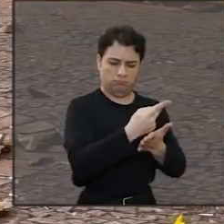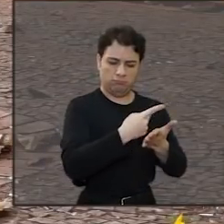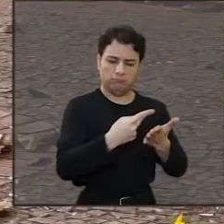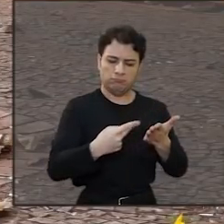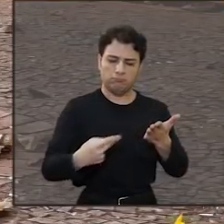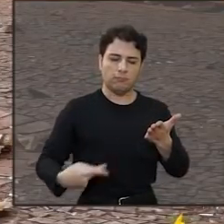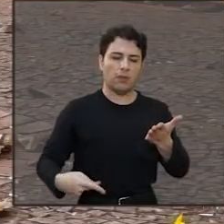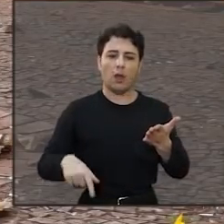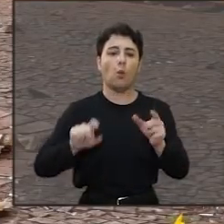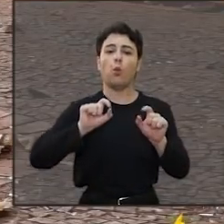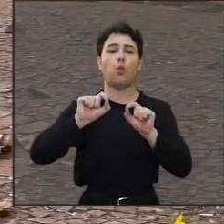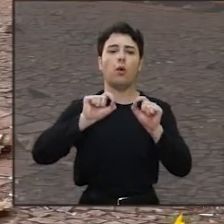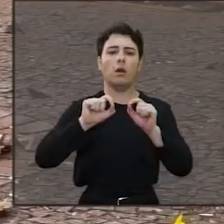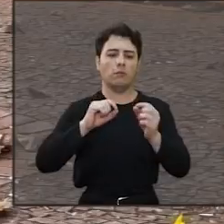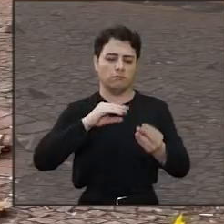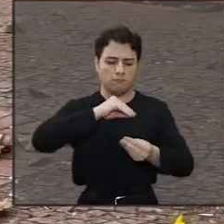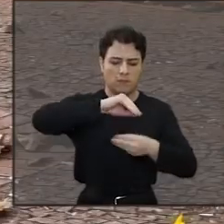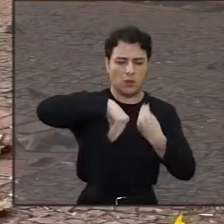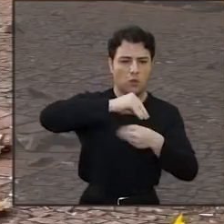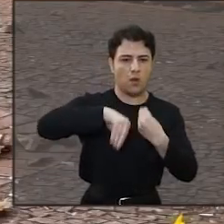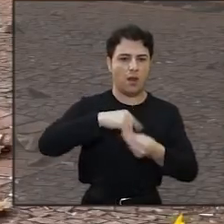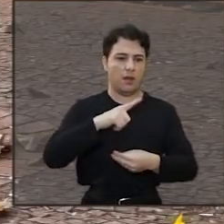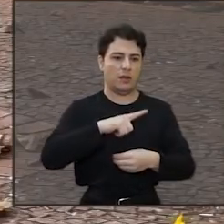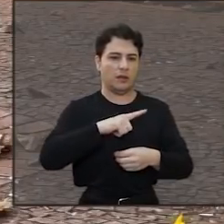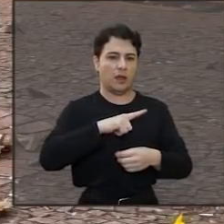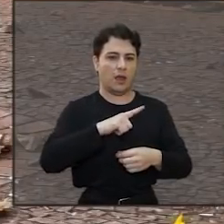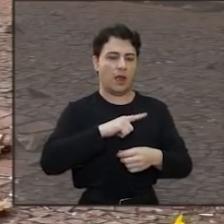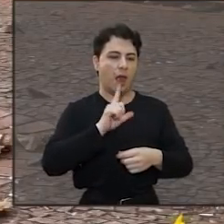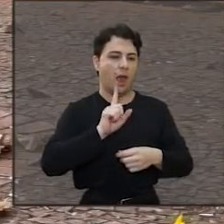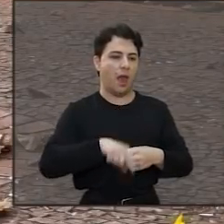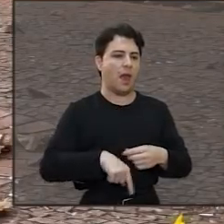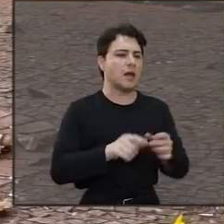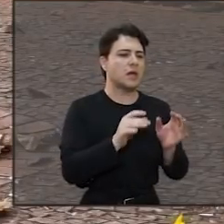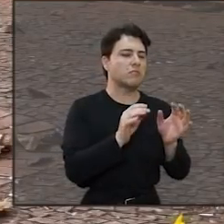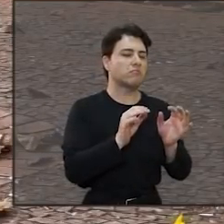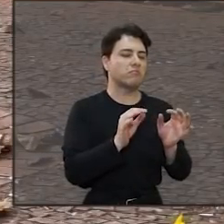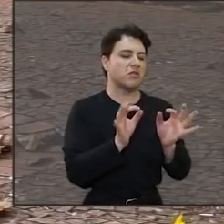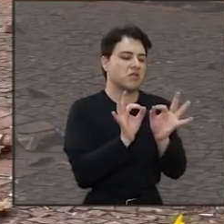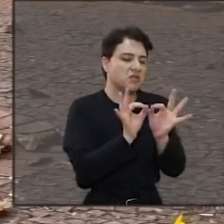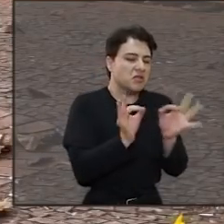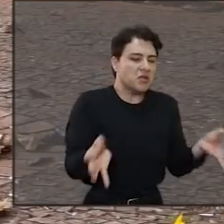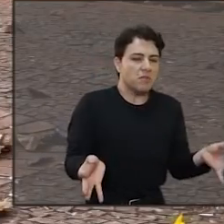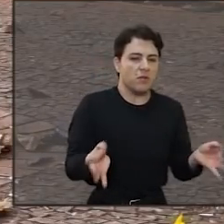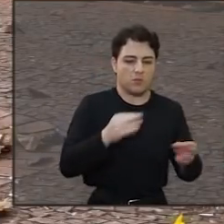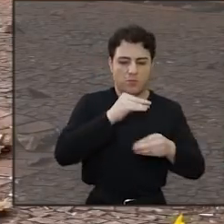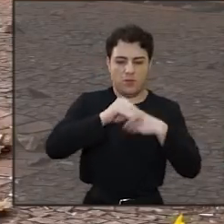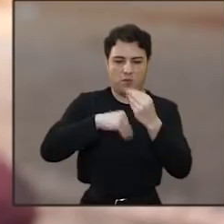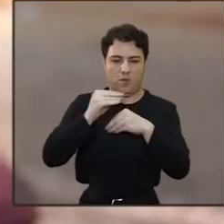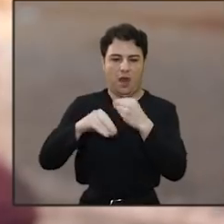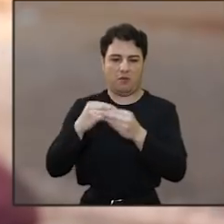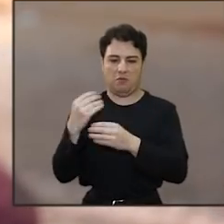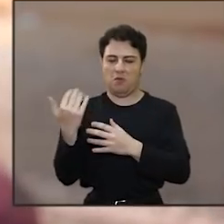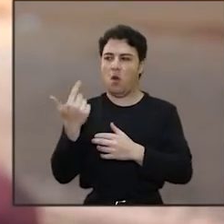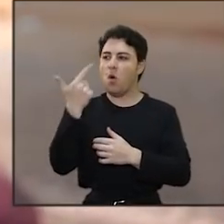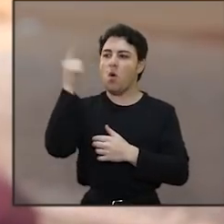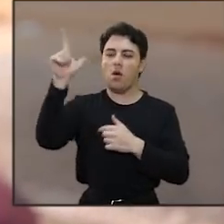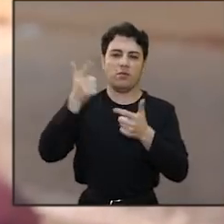um valor interessante. Eu gostava muito de mostrar na minha poesia o embate entre o concreto e o